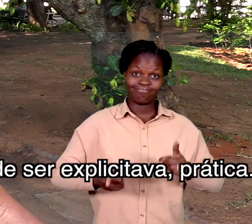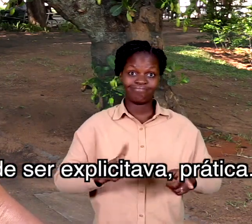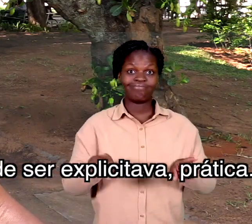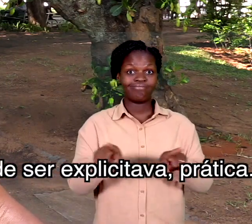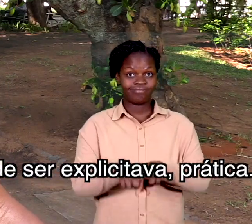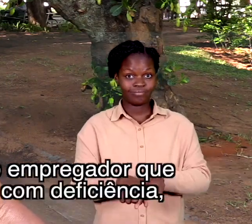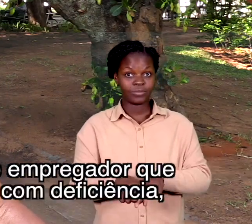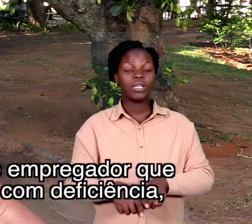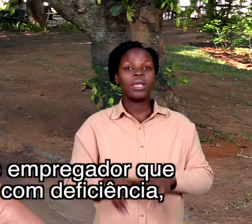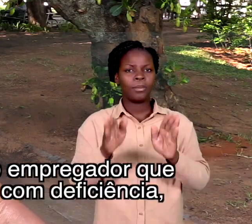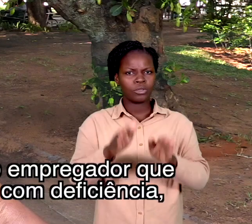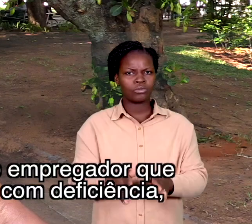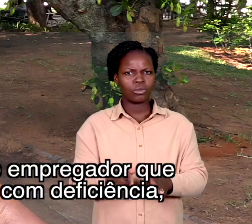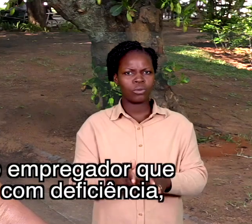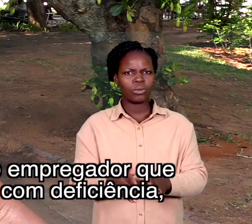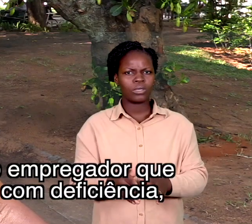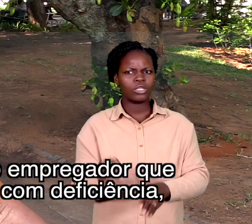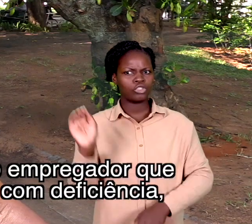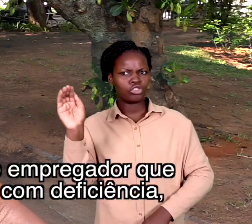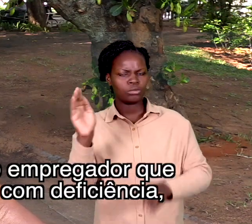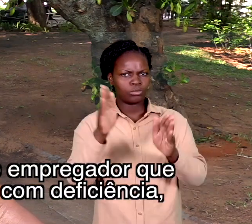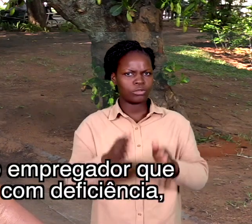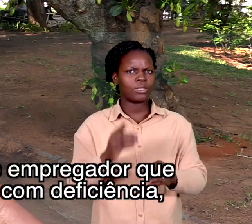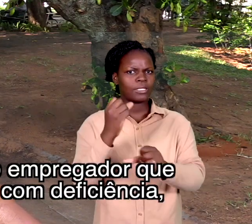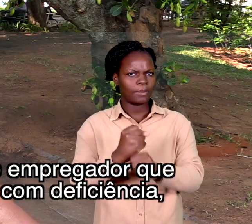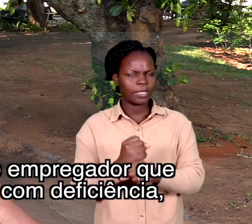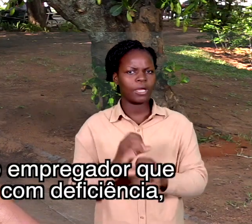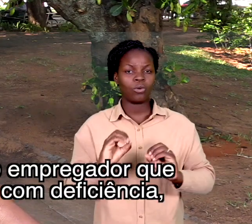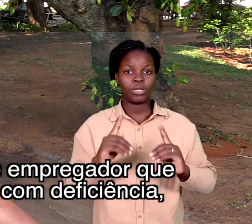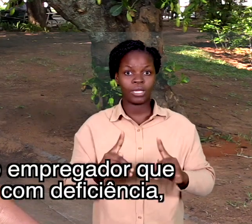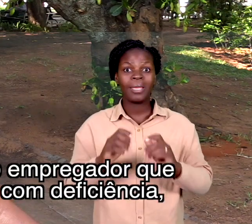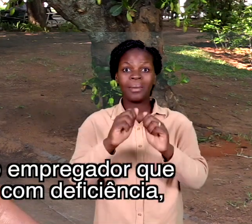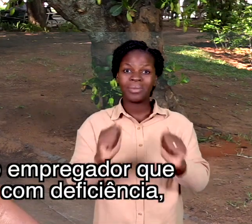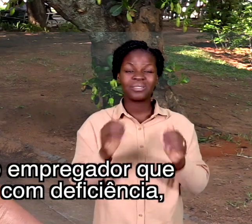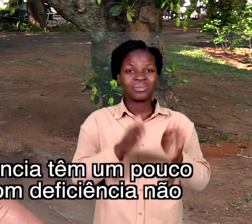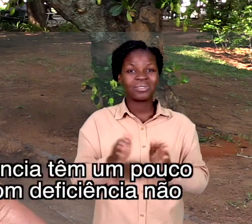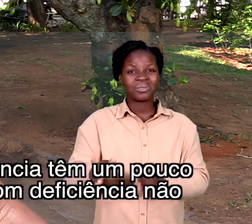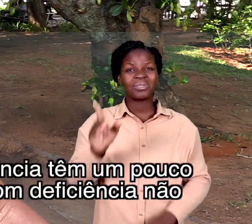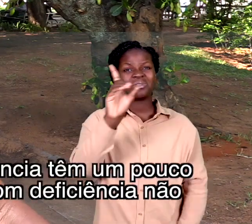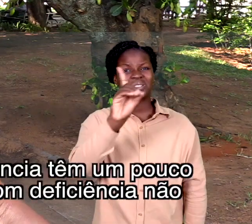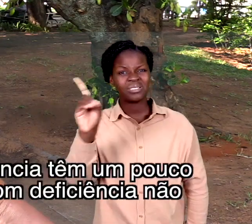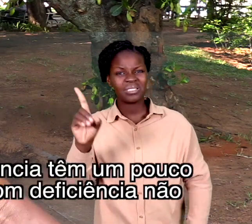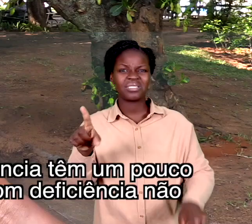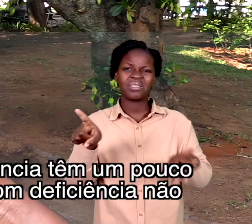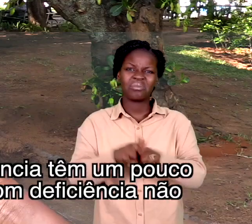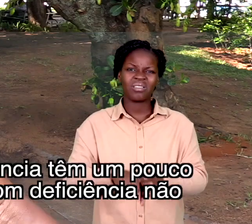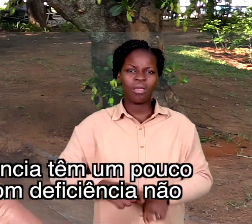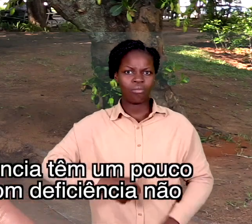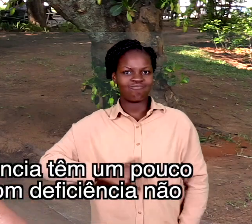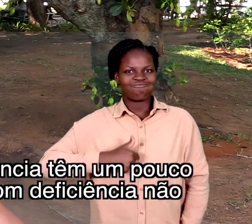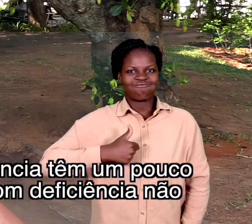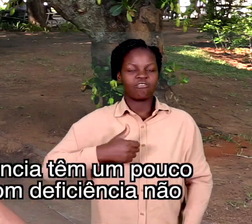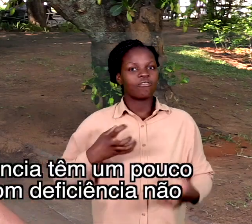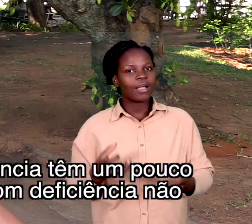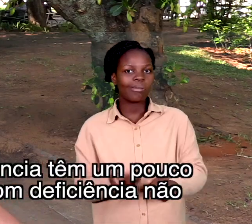prática. E às vezes não é por parte do empregador que não quer empregar pessoas com deficiência. Às vezes as pessoas com deficiência têm um bocadinho de